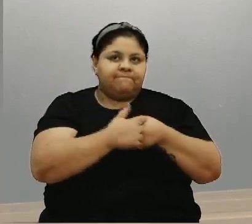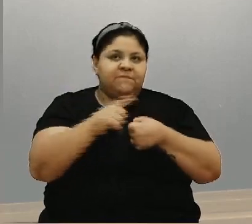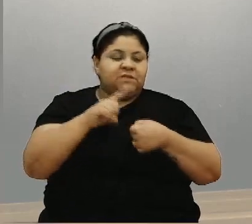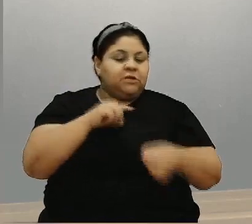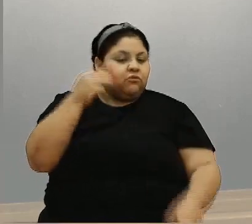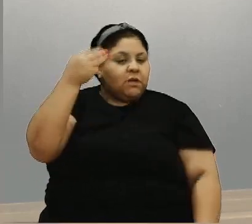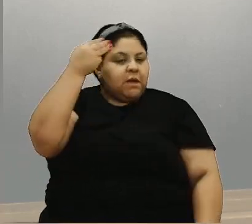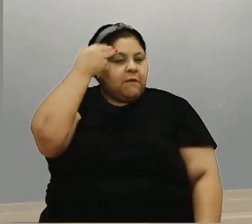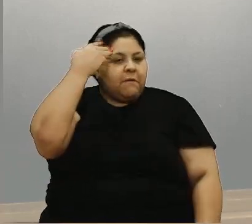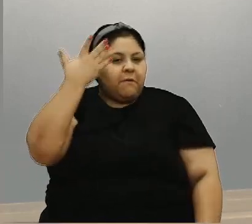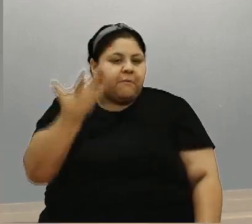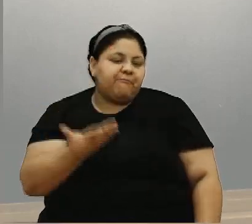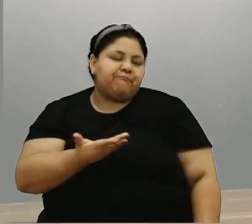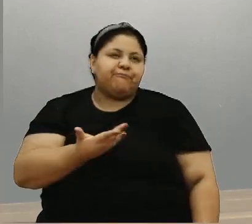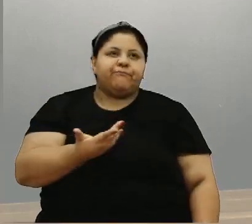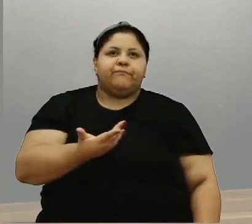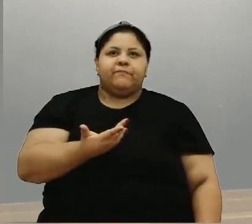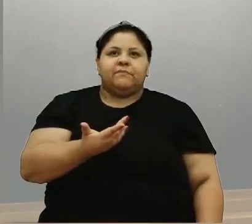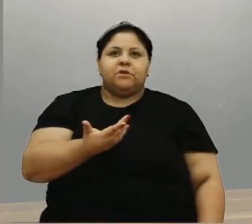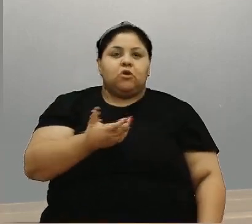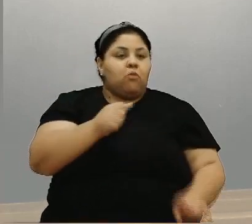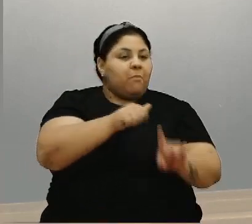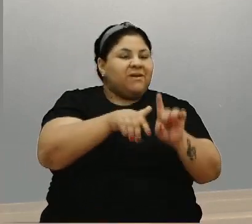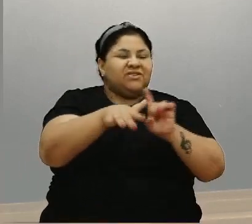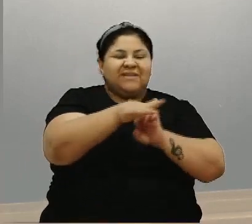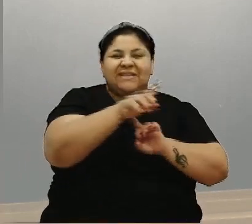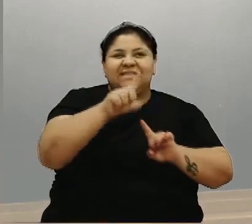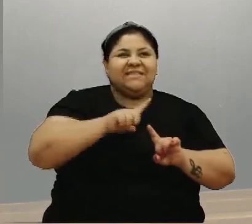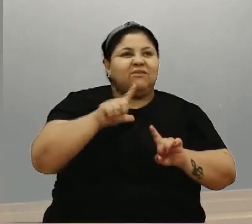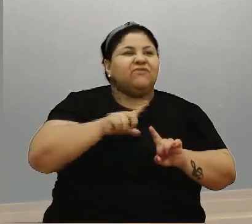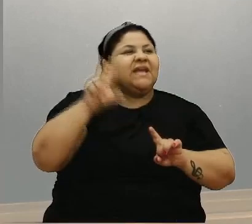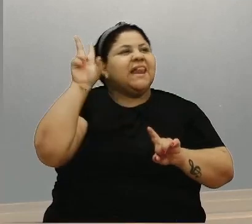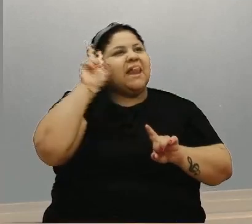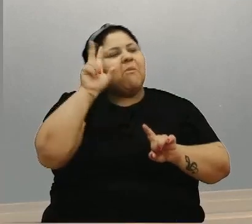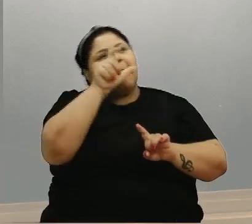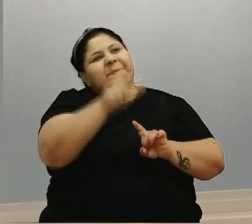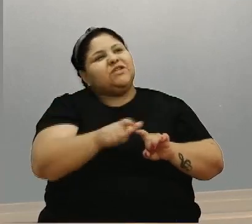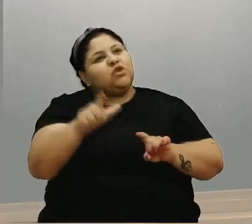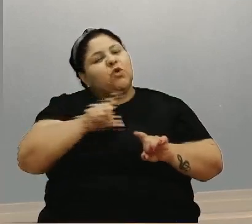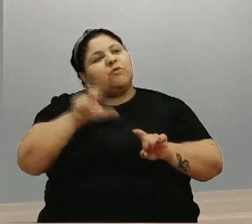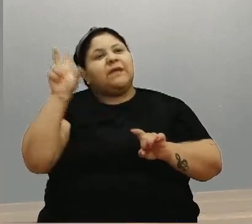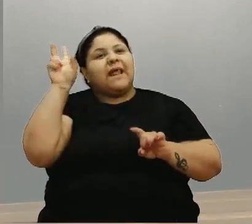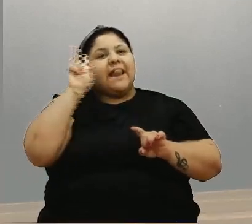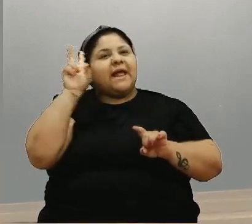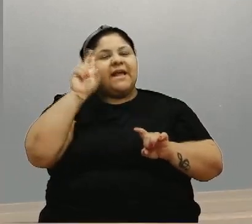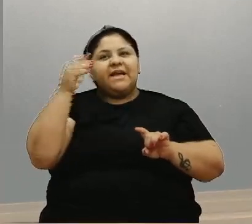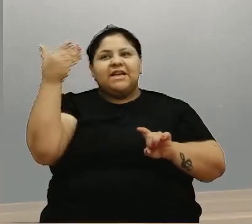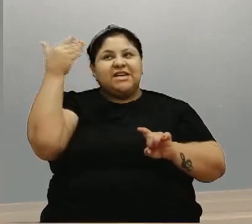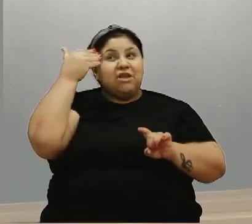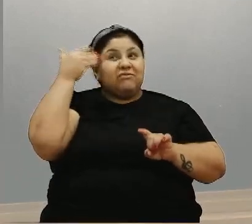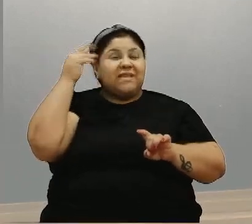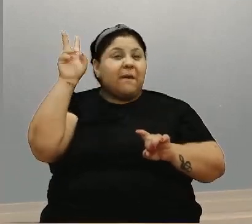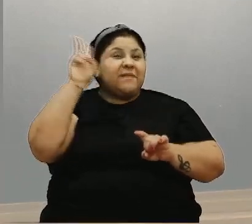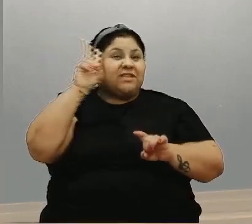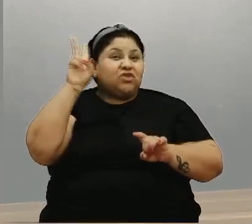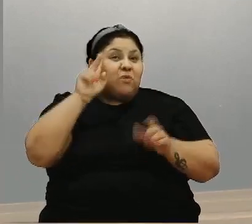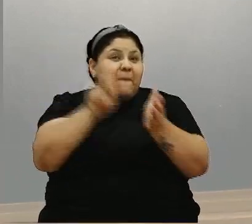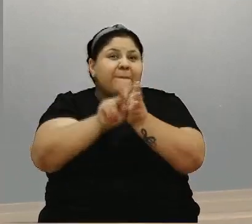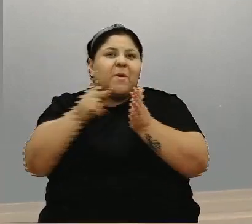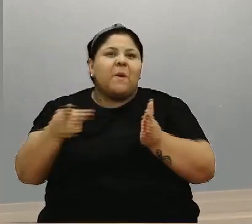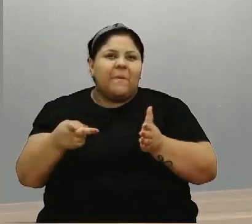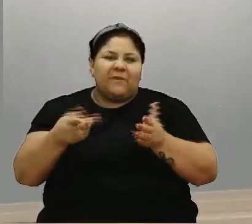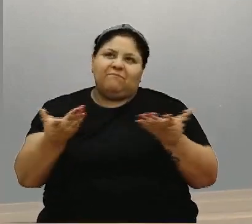memória, uma sociedade sem memória, uma pessoa sem memória, sem saber da sua história, ela